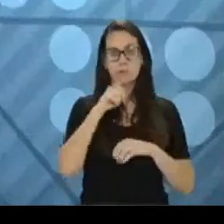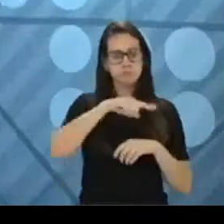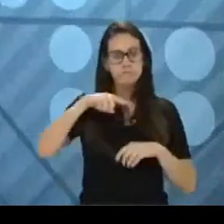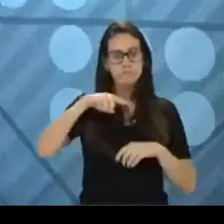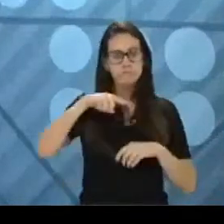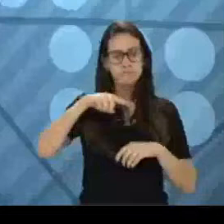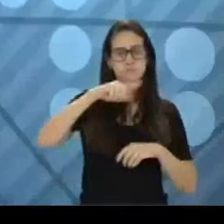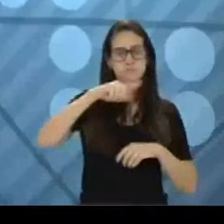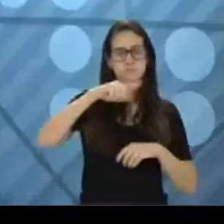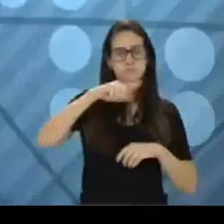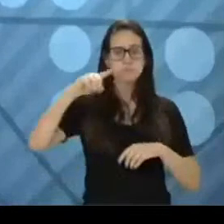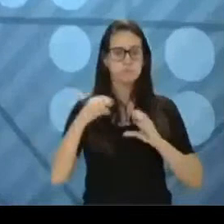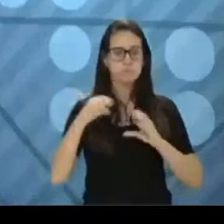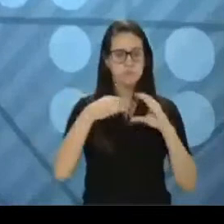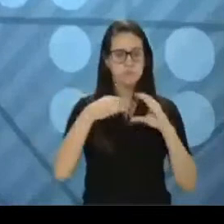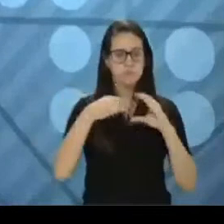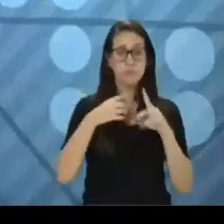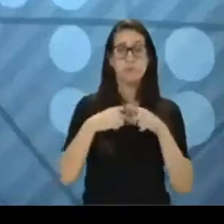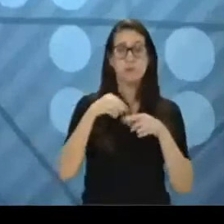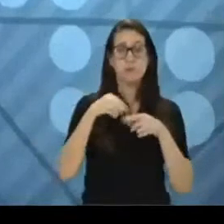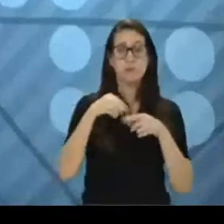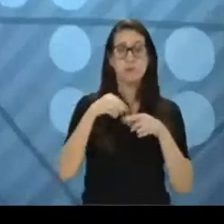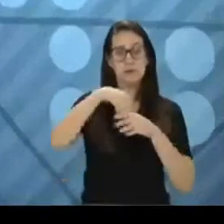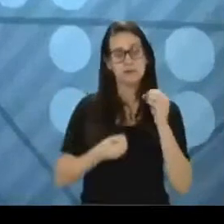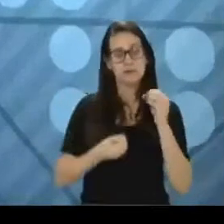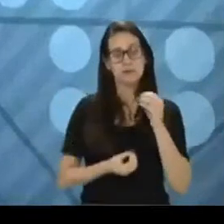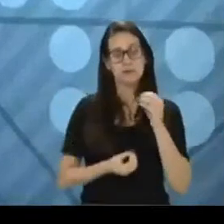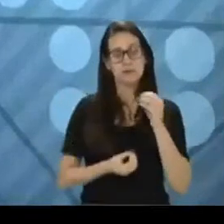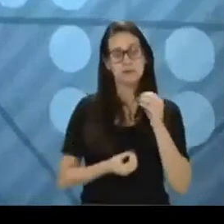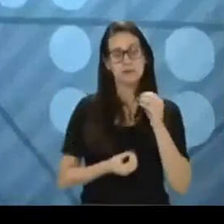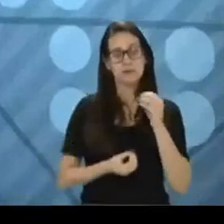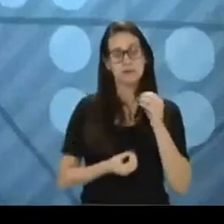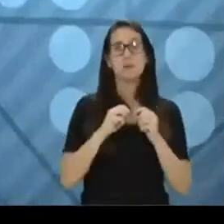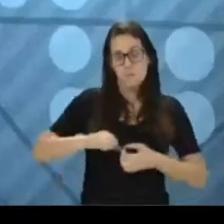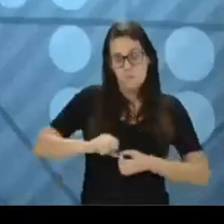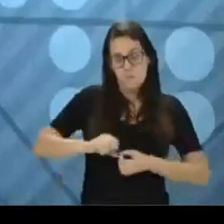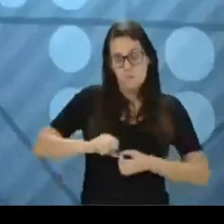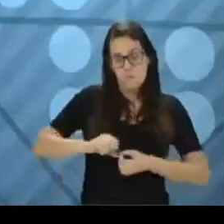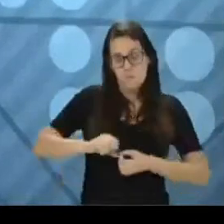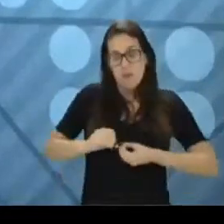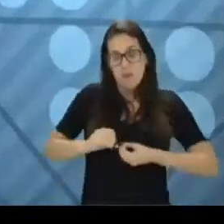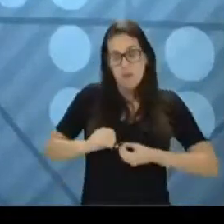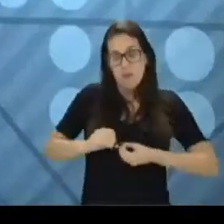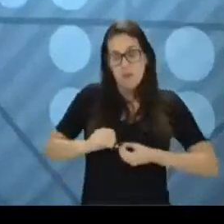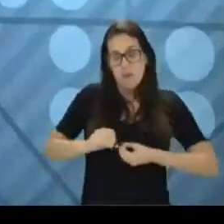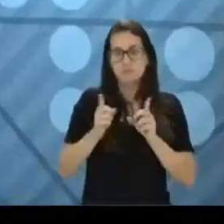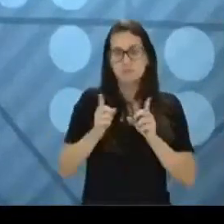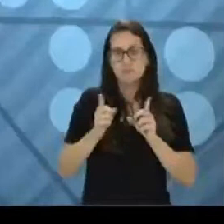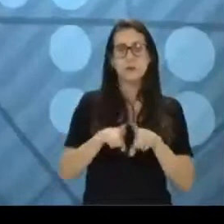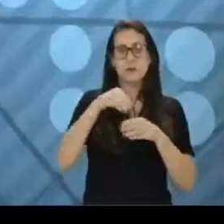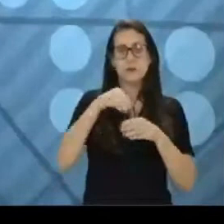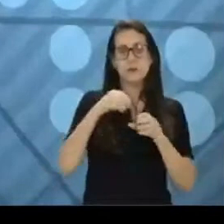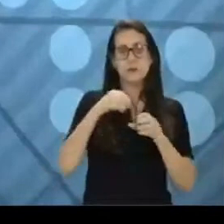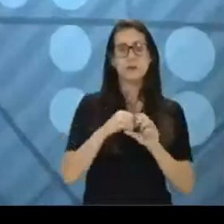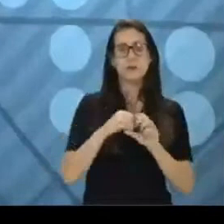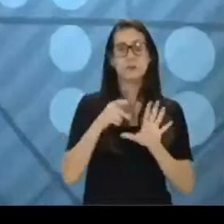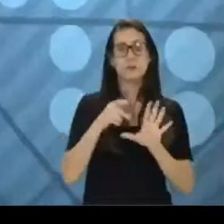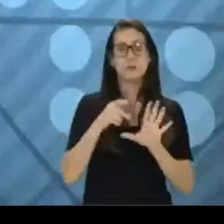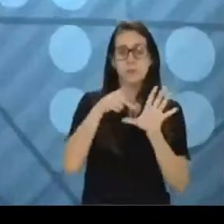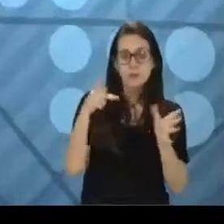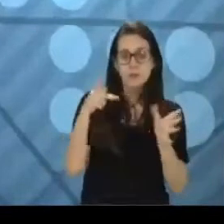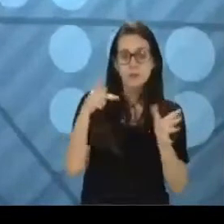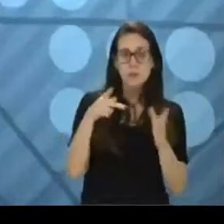ali, uma fluidez, porque ela é formada por essas macromoléculas, então por esses lipídios e por essas